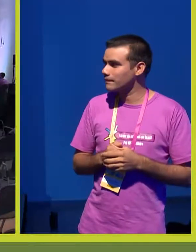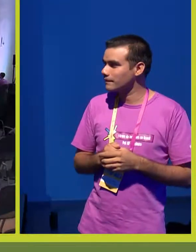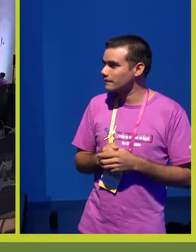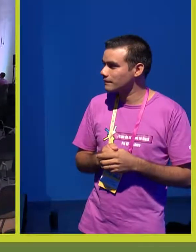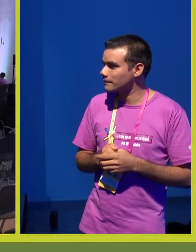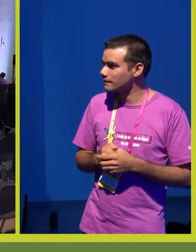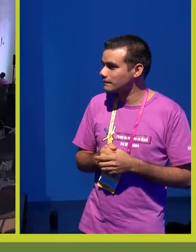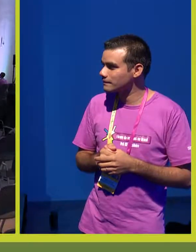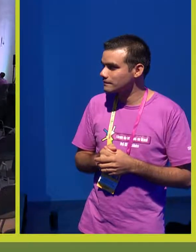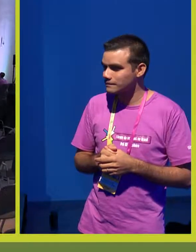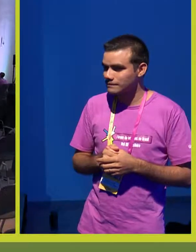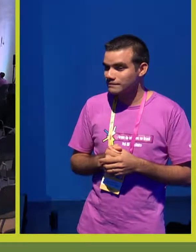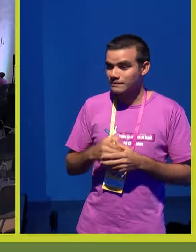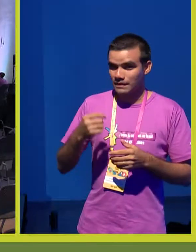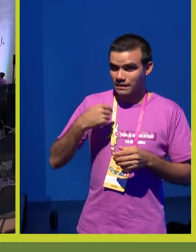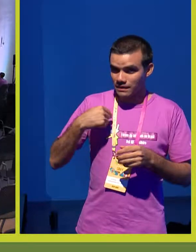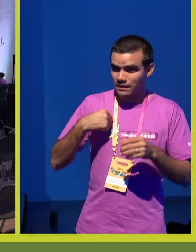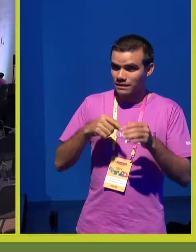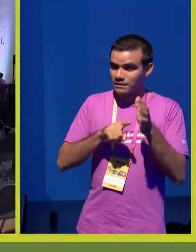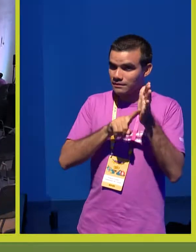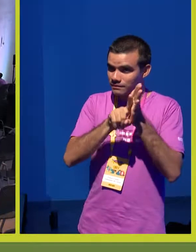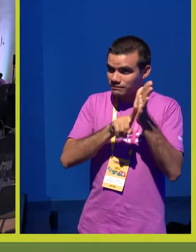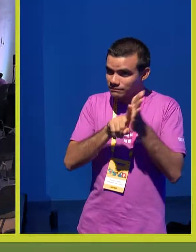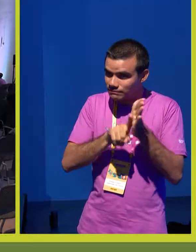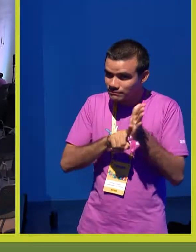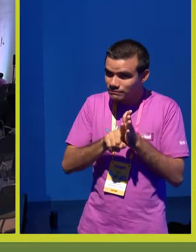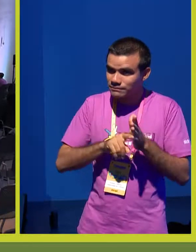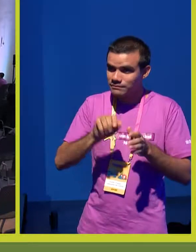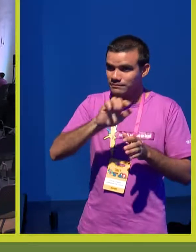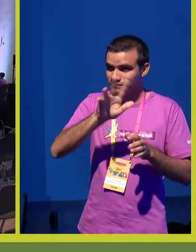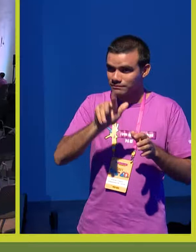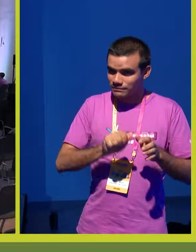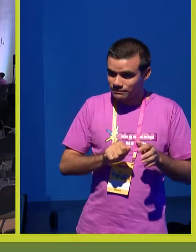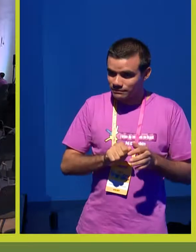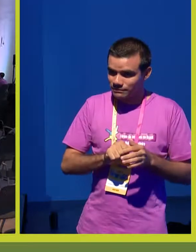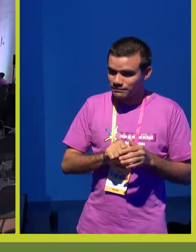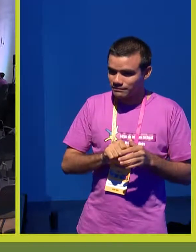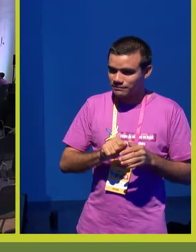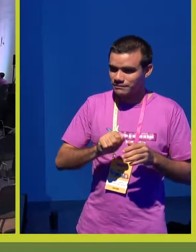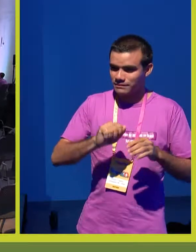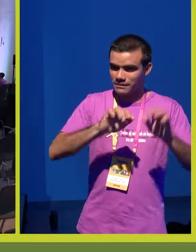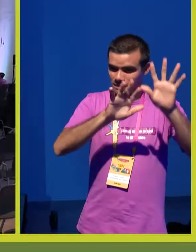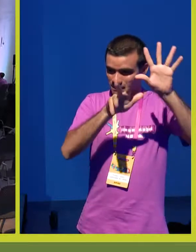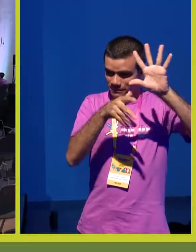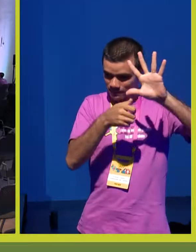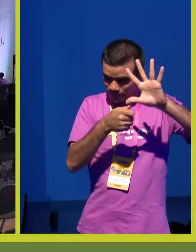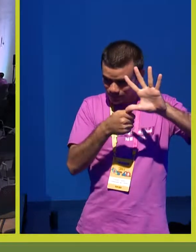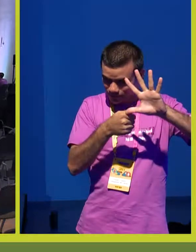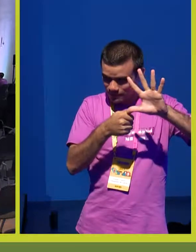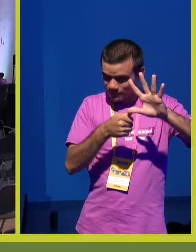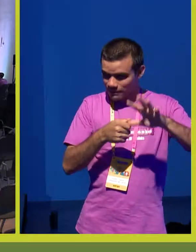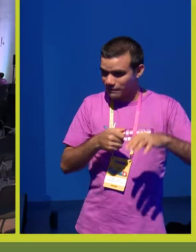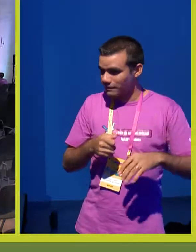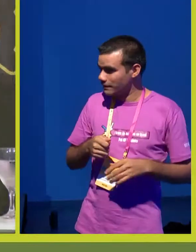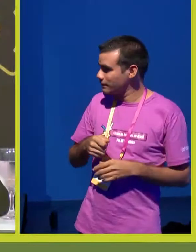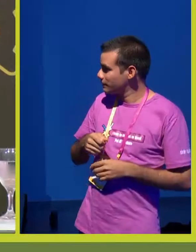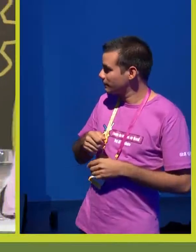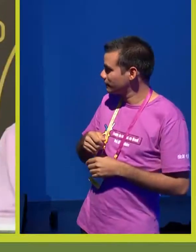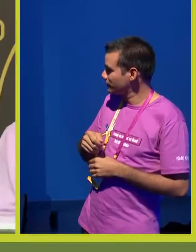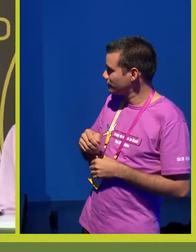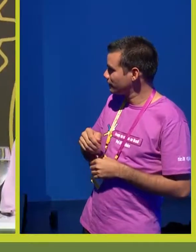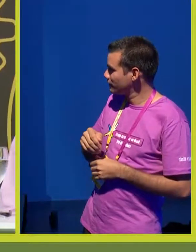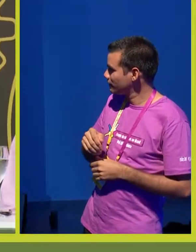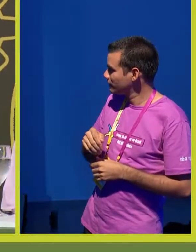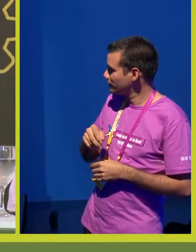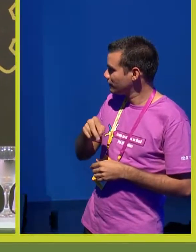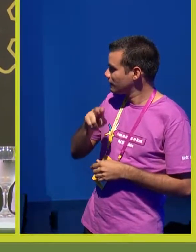Eu sou analista de políticas para a América Latina da Electronic Frontier Foundation, a FF, que, para quem